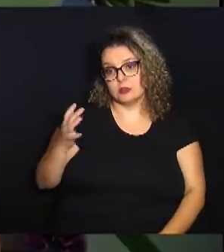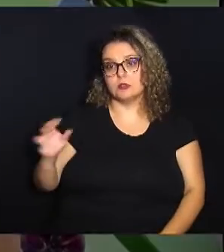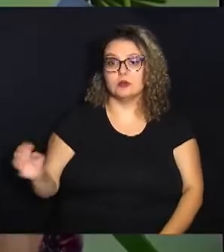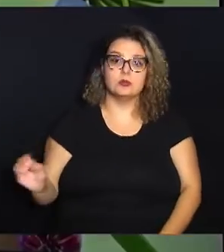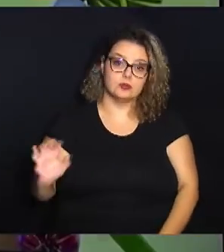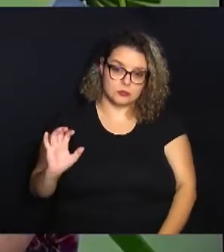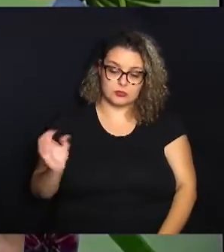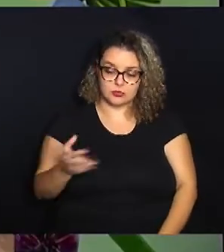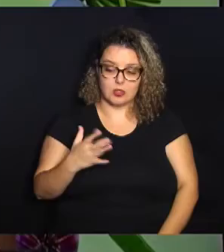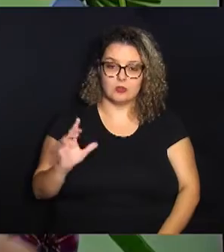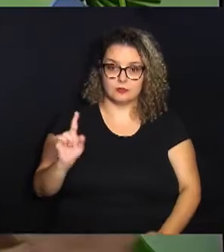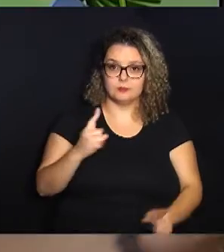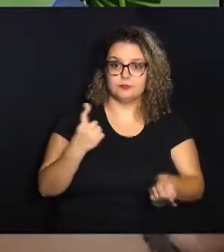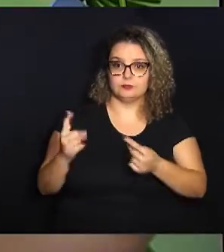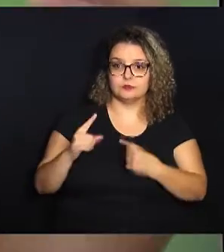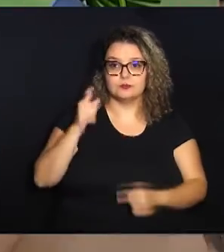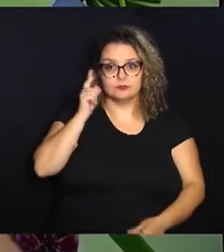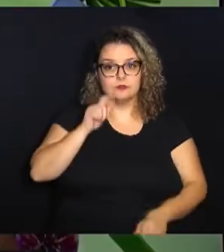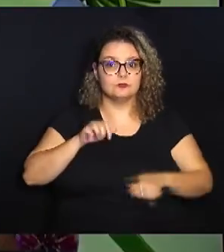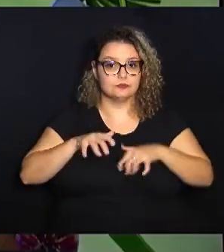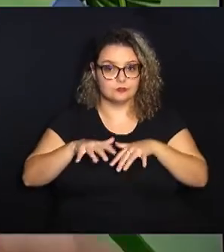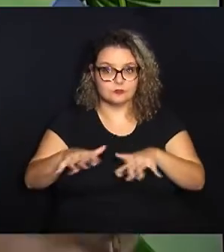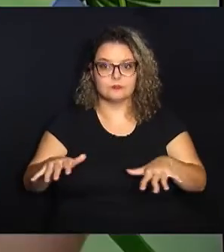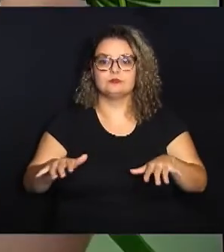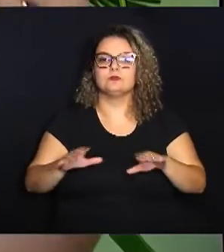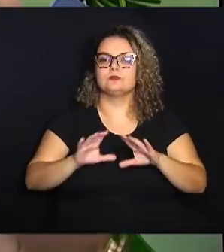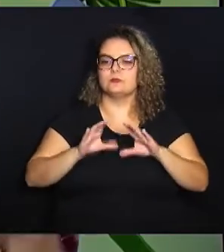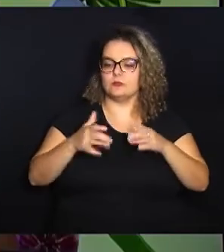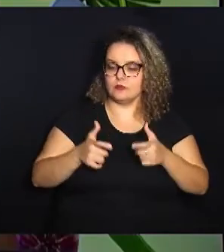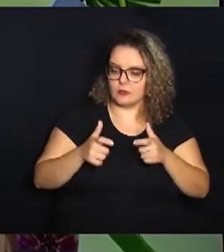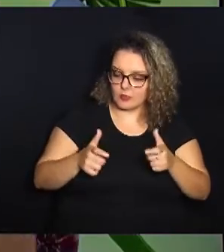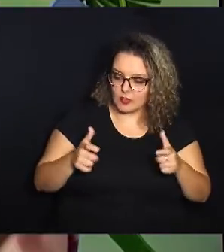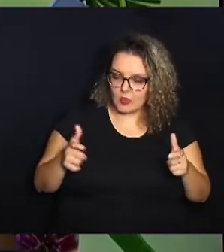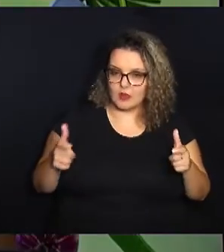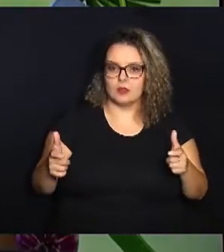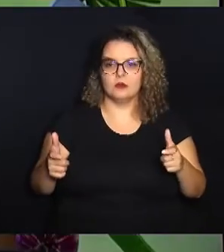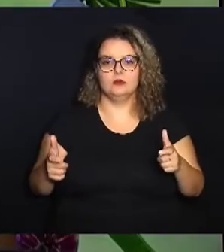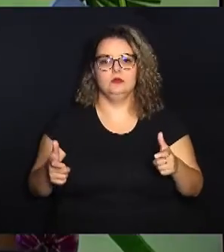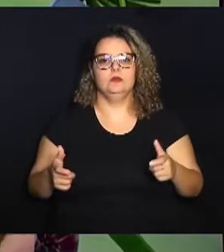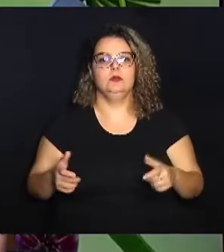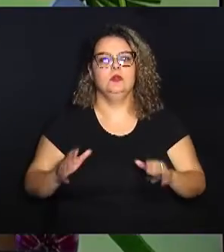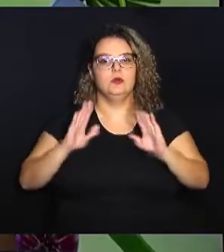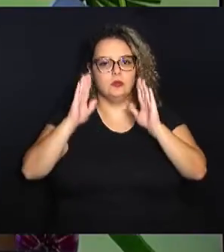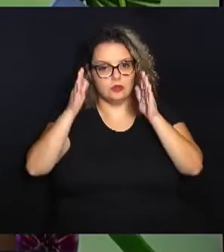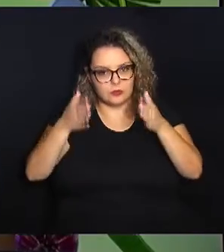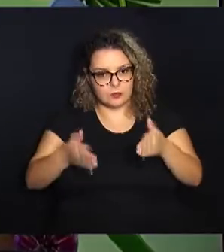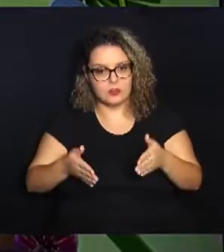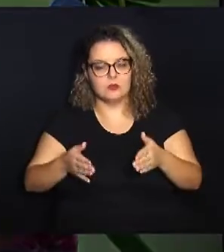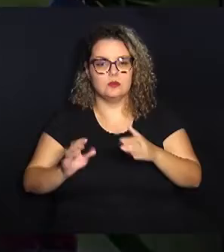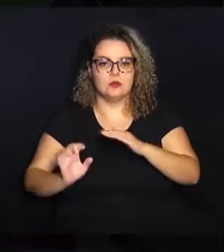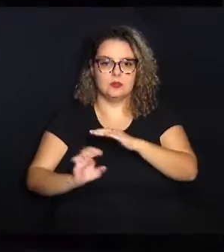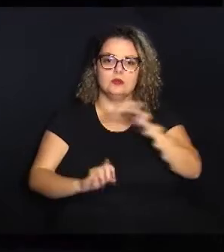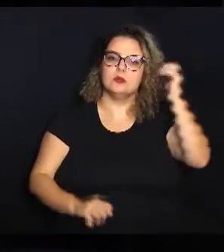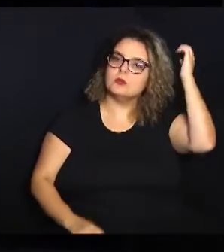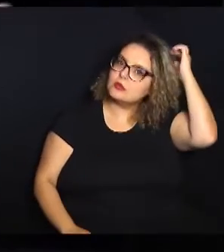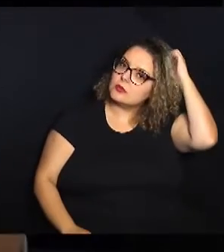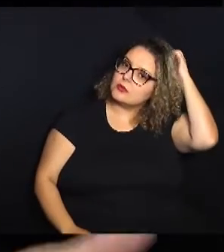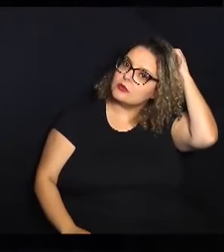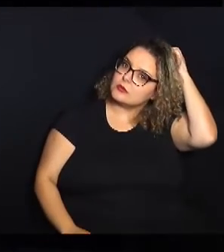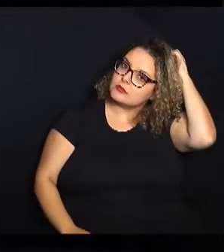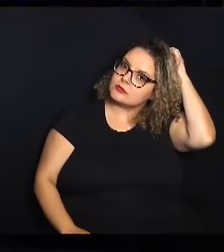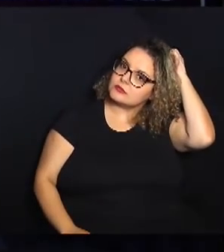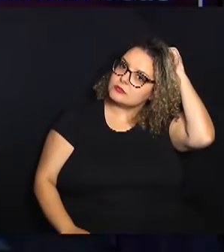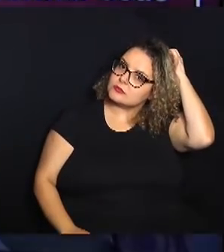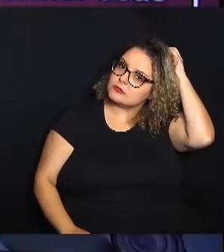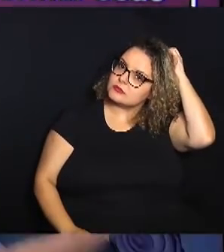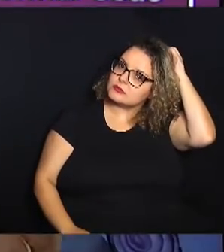conforme a gente foi conseguindo, a gente foi expandindo a equipe, foi aumentando o foco da empresa, e aí agora, já quase